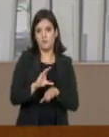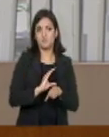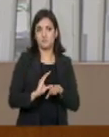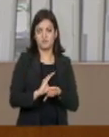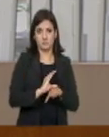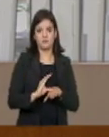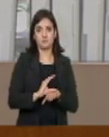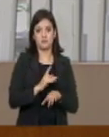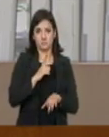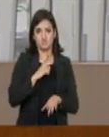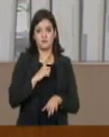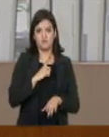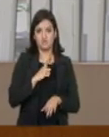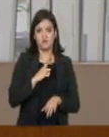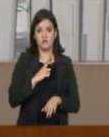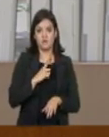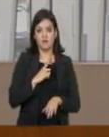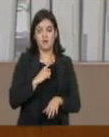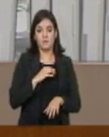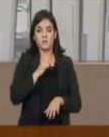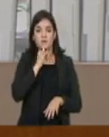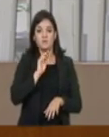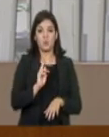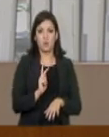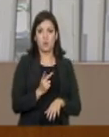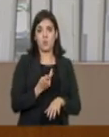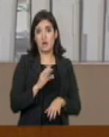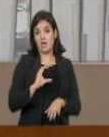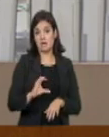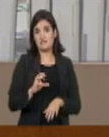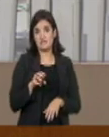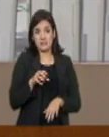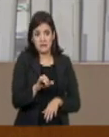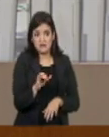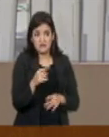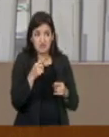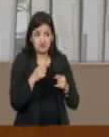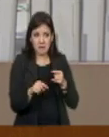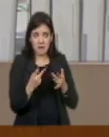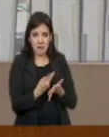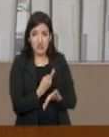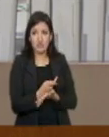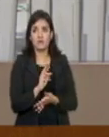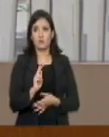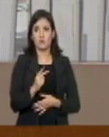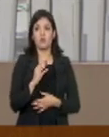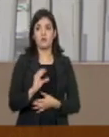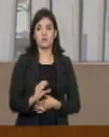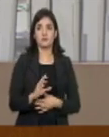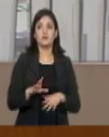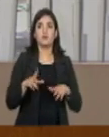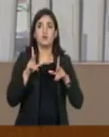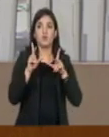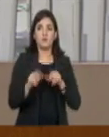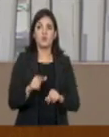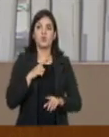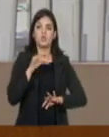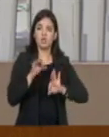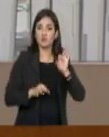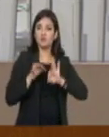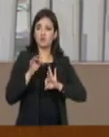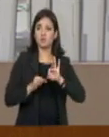inciso, eventualmente um HC, se for sem fundamento, como estamos a julgar no dia a dia, nas